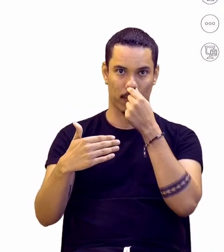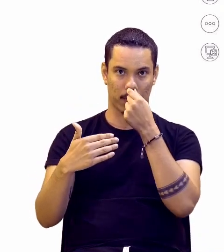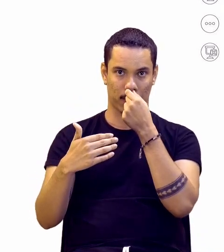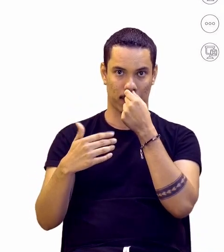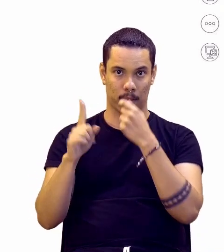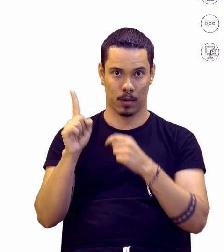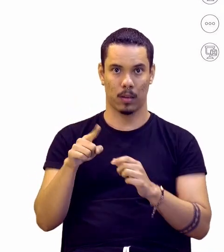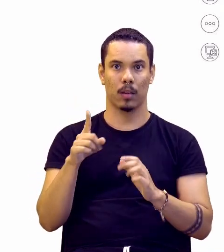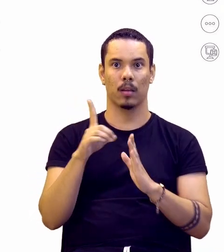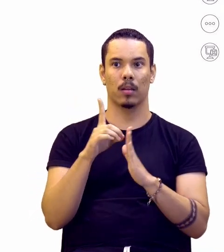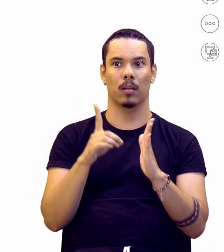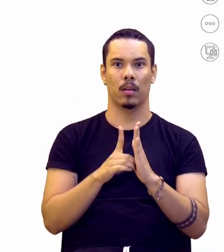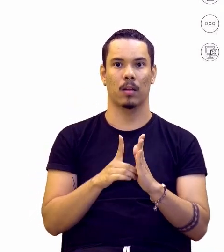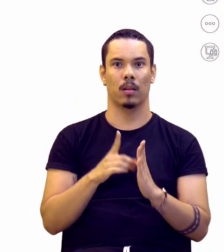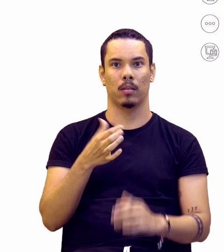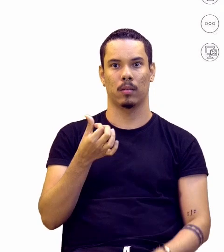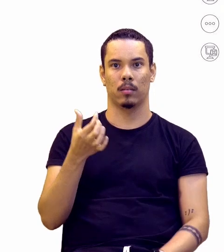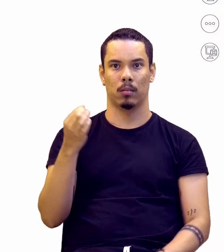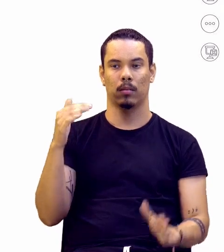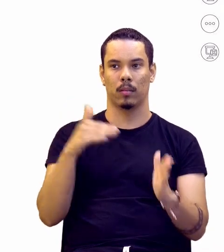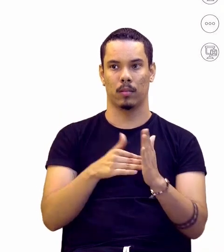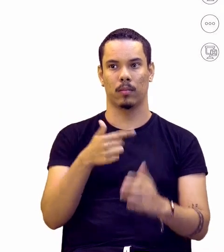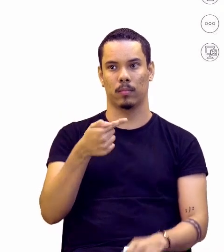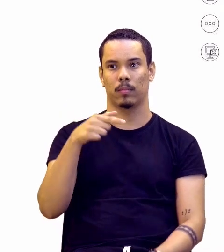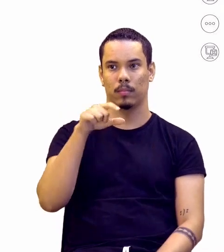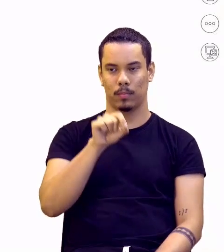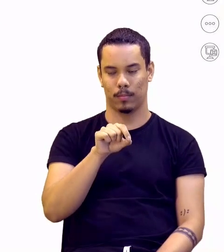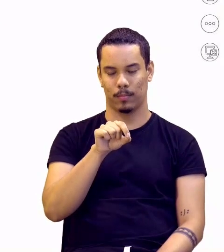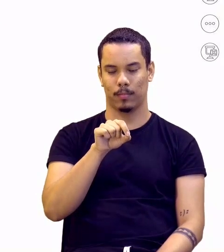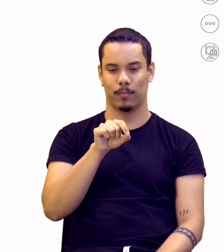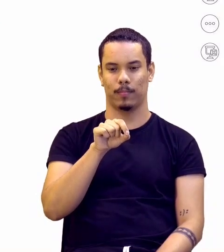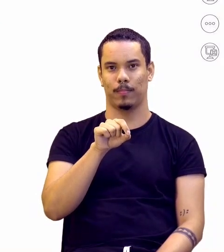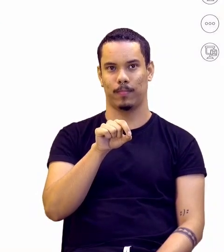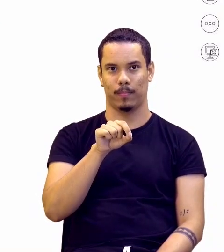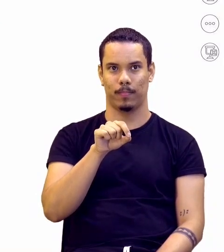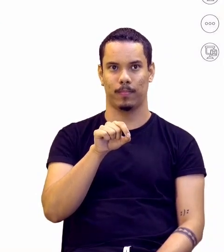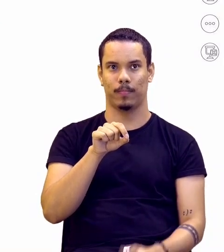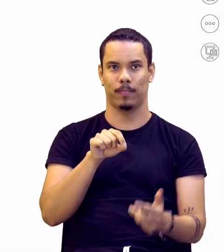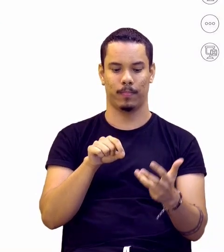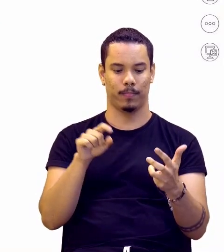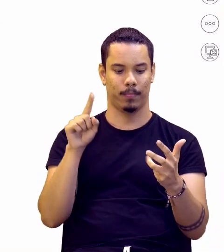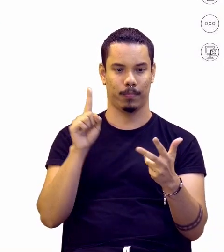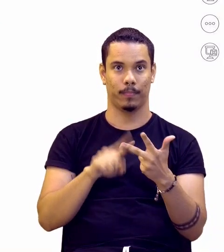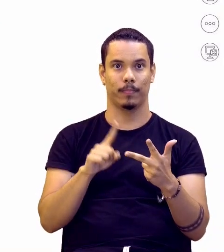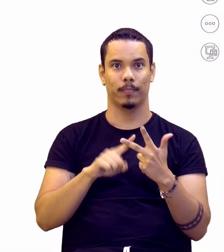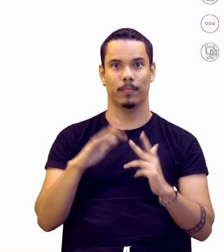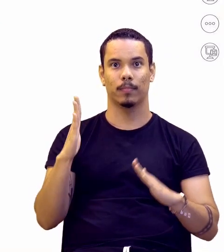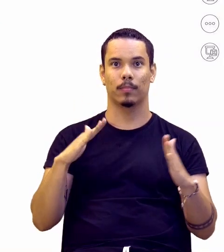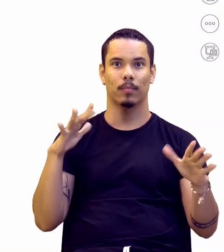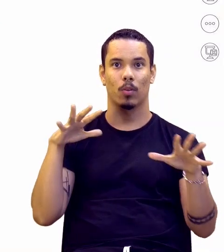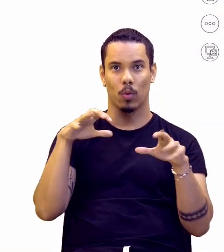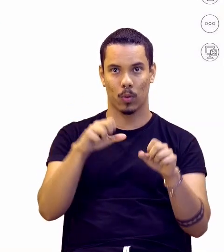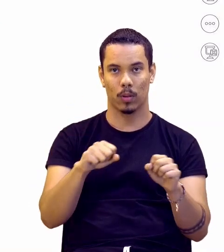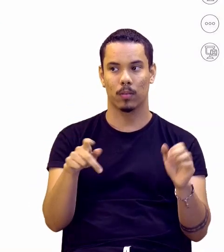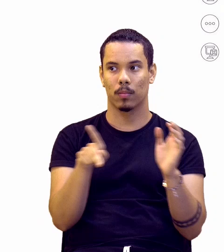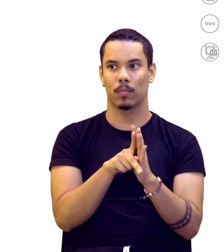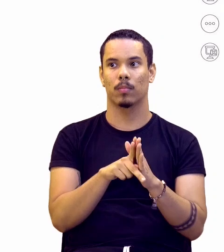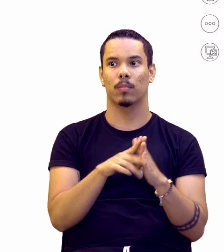BR-364 durante as décadas de 60 e 70. C, o processo de colonização agrária que trouxe para o